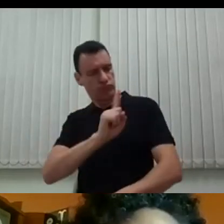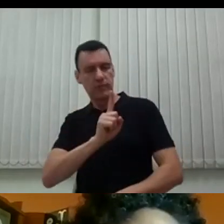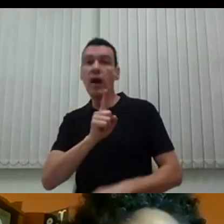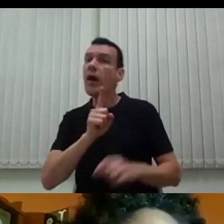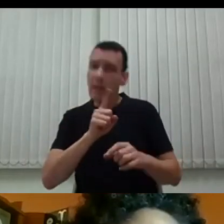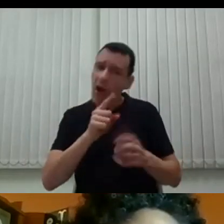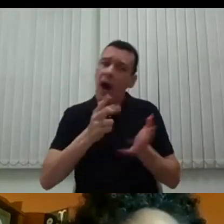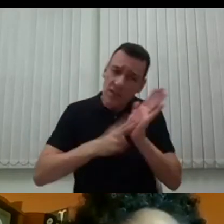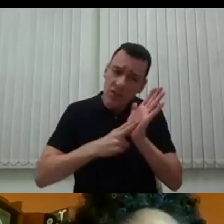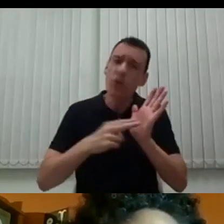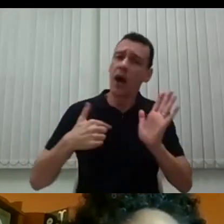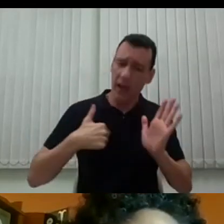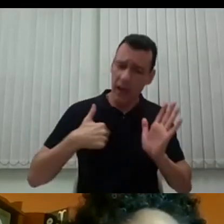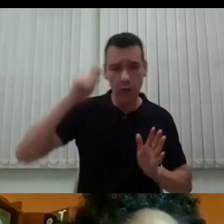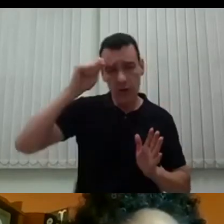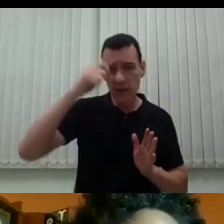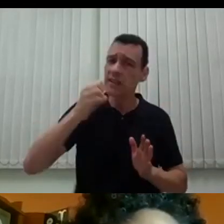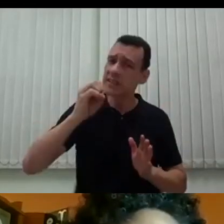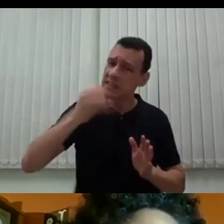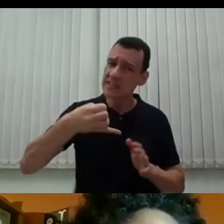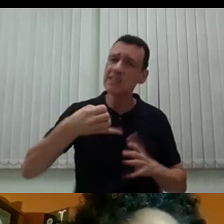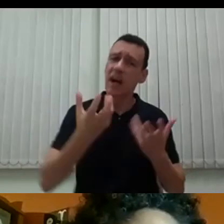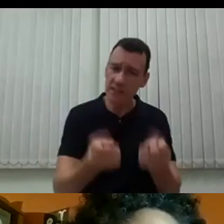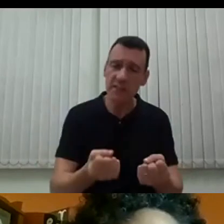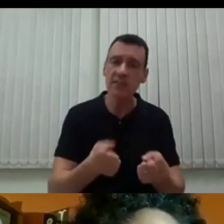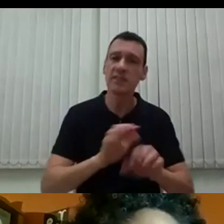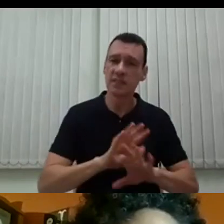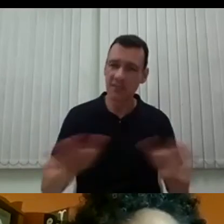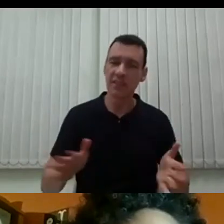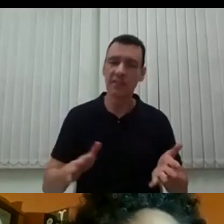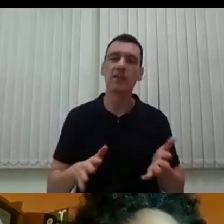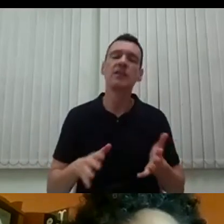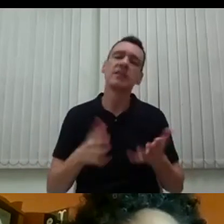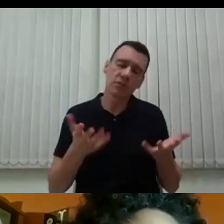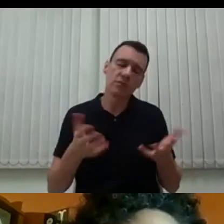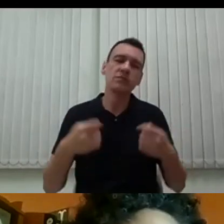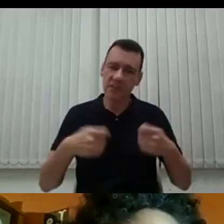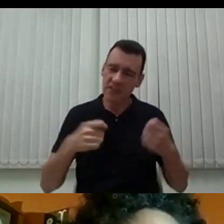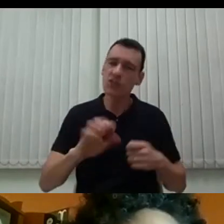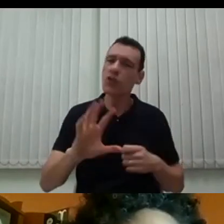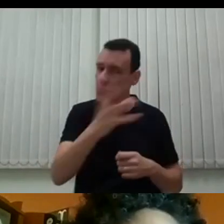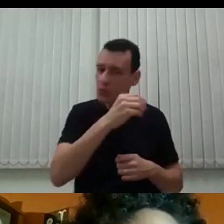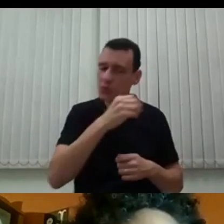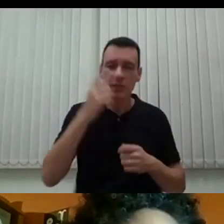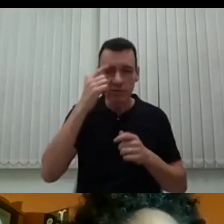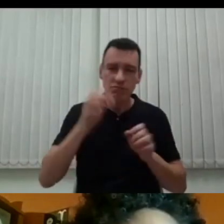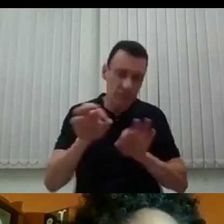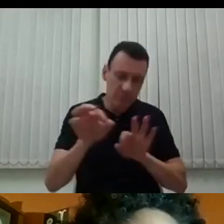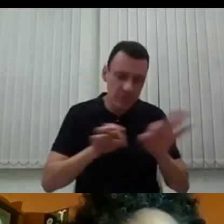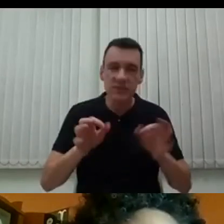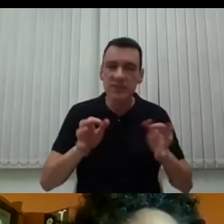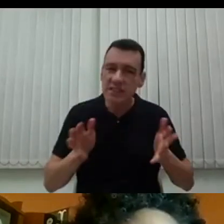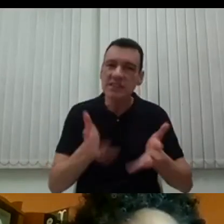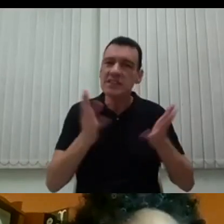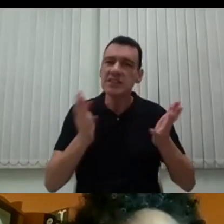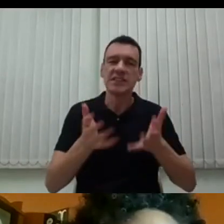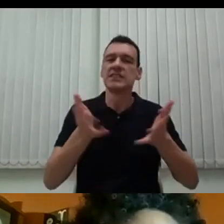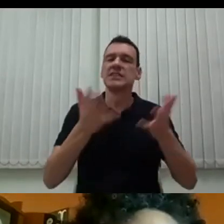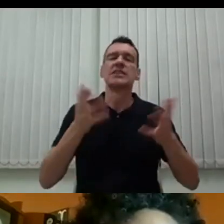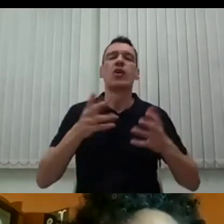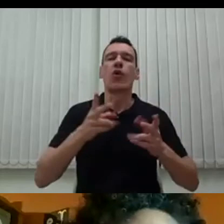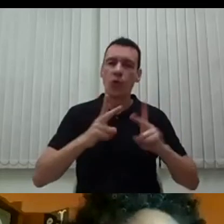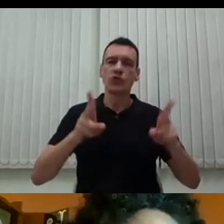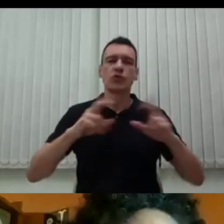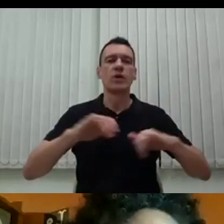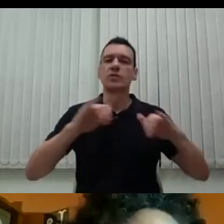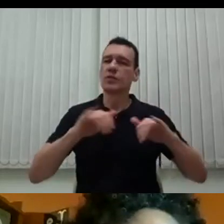também encabecem as atividades, planejem e assumam esse lugar que é desafiador. Porque quando